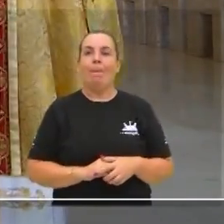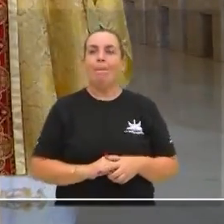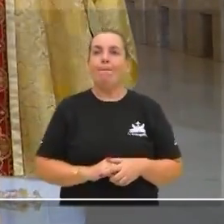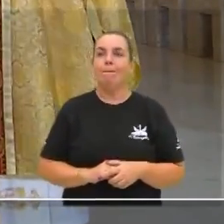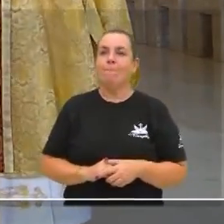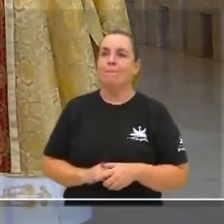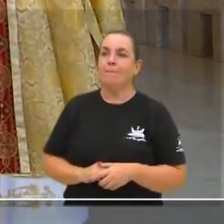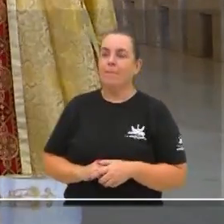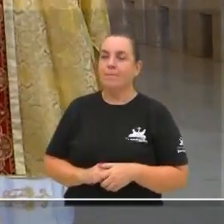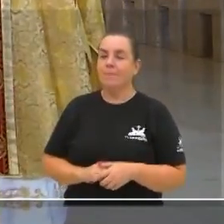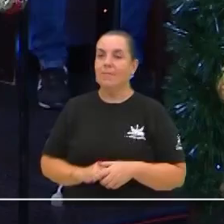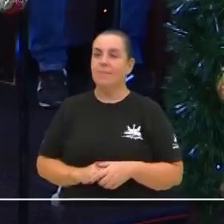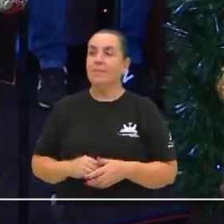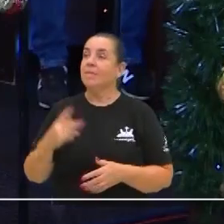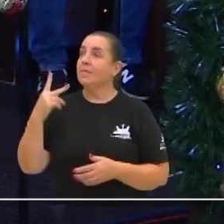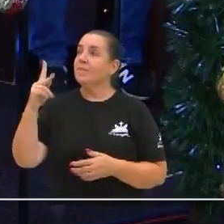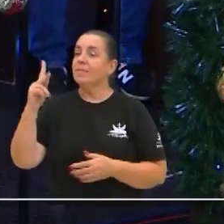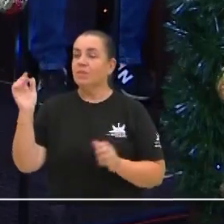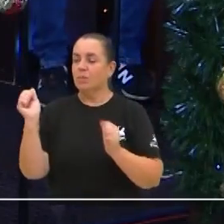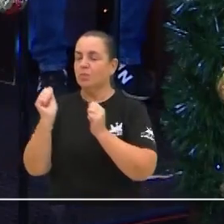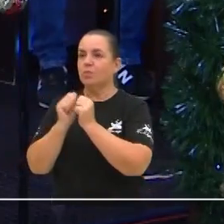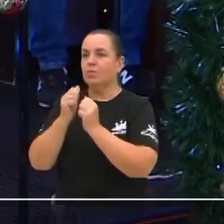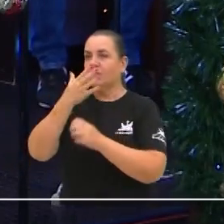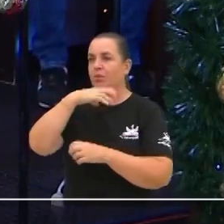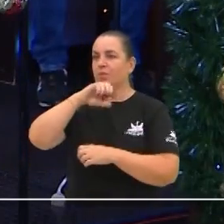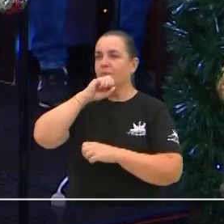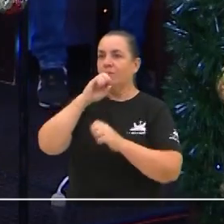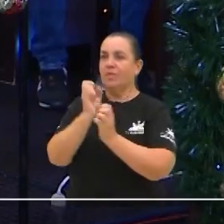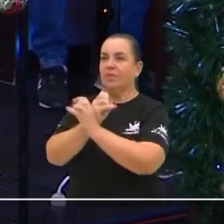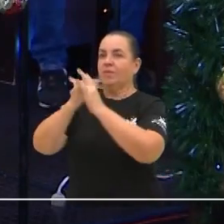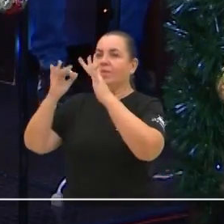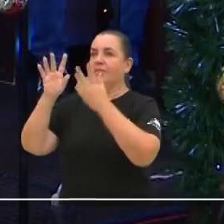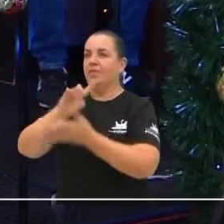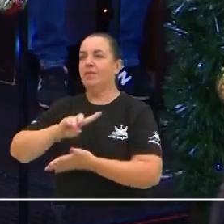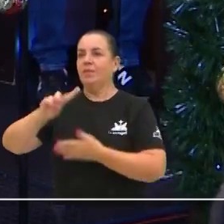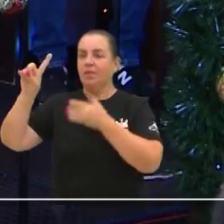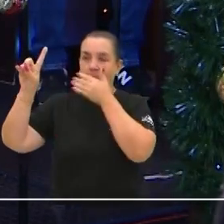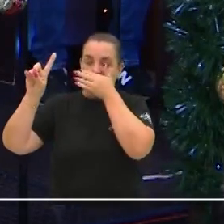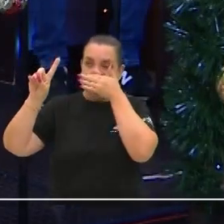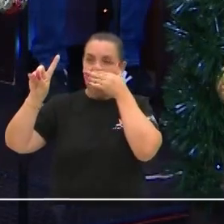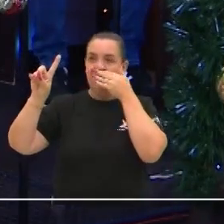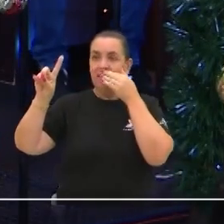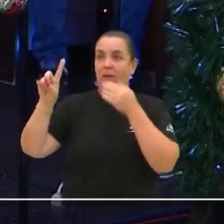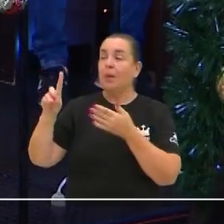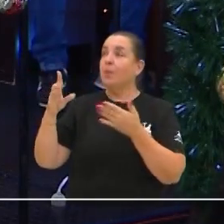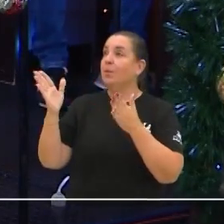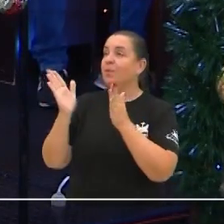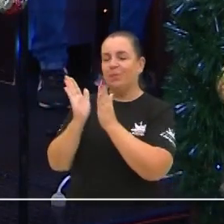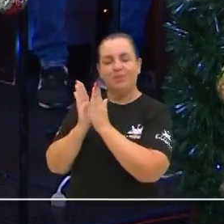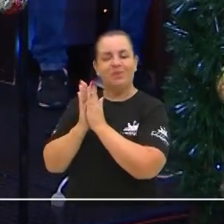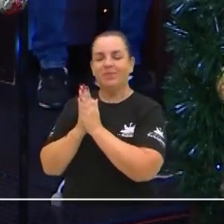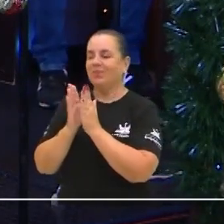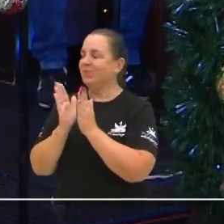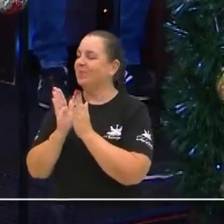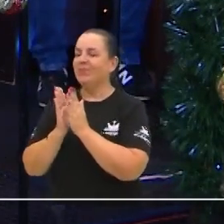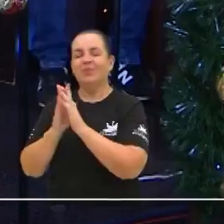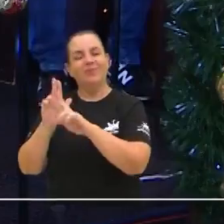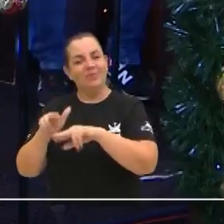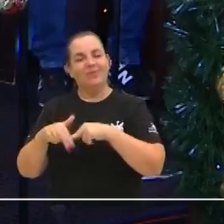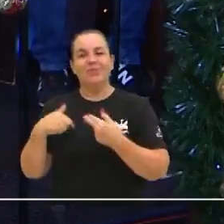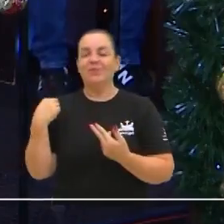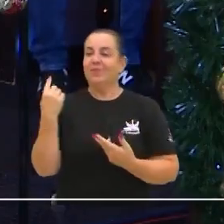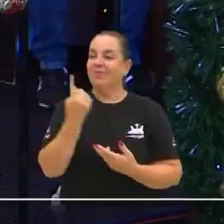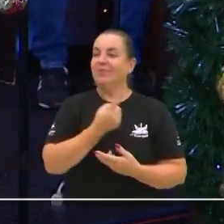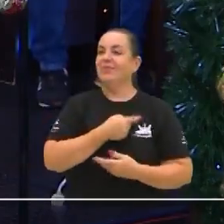nós. Vós que estáis junto do Pai, glória a Deus, como